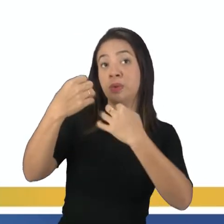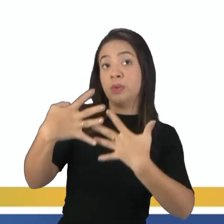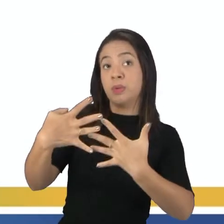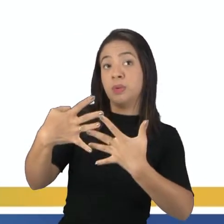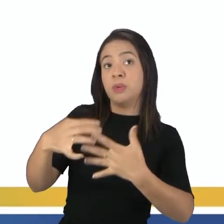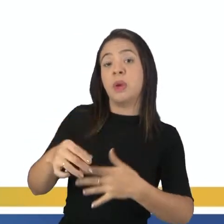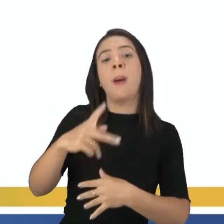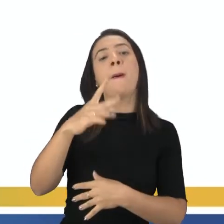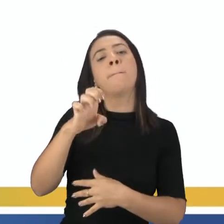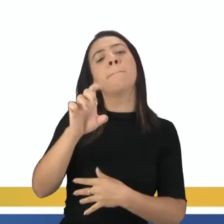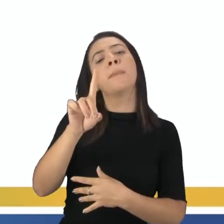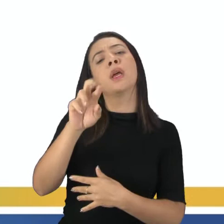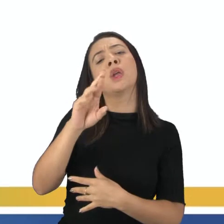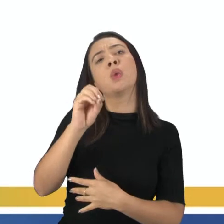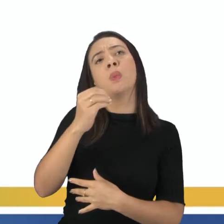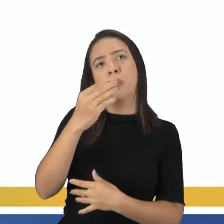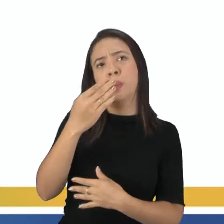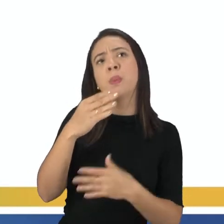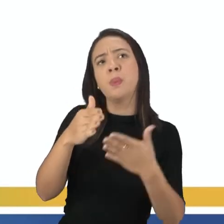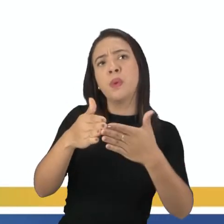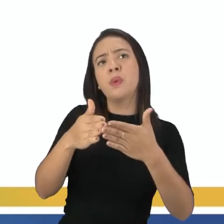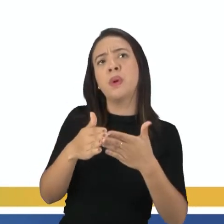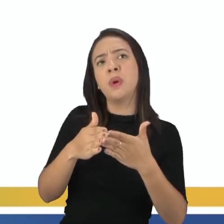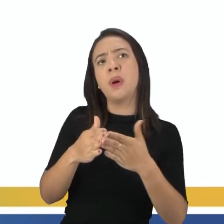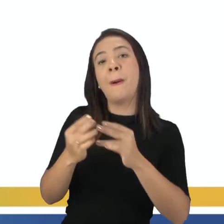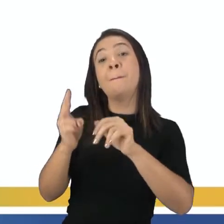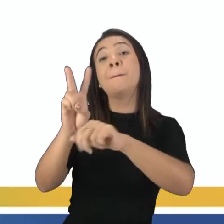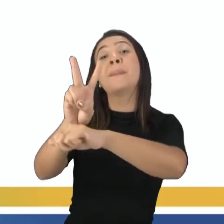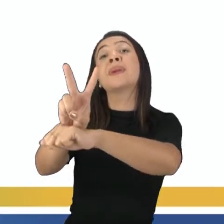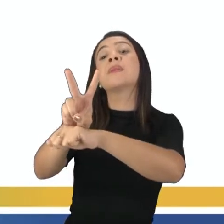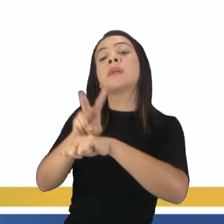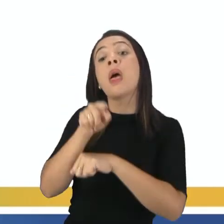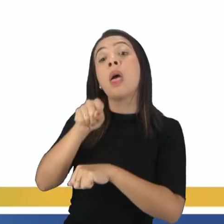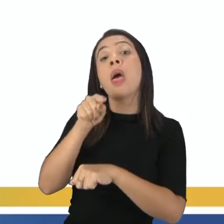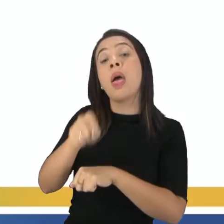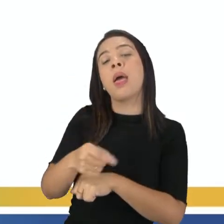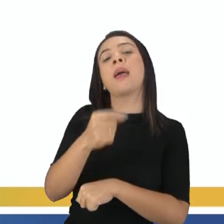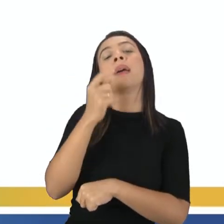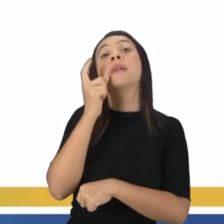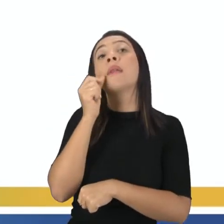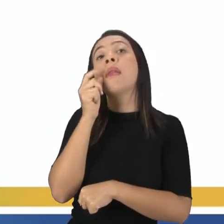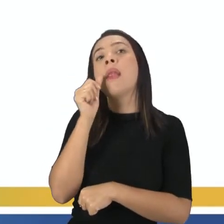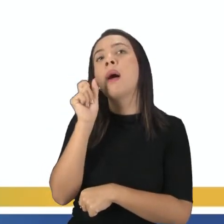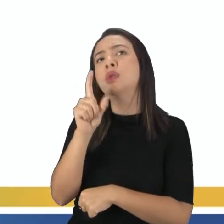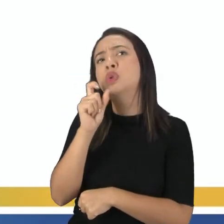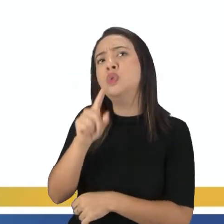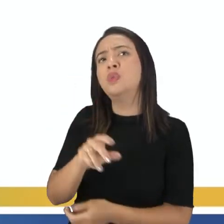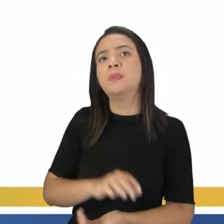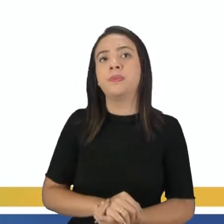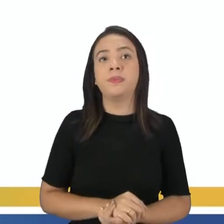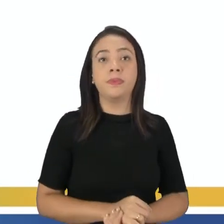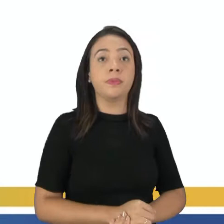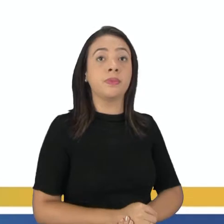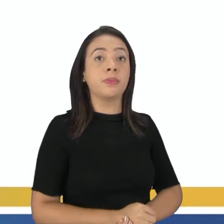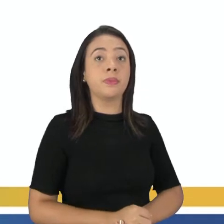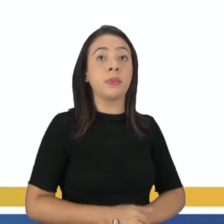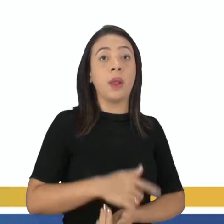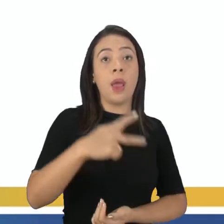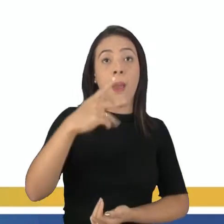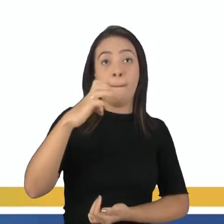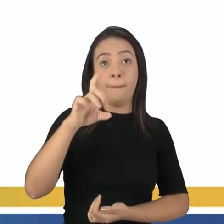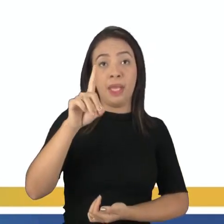assim: Pedro, por favor, me empresta esse lápis azul? E o último diz assim: Pedro, será